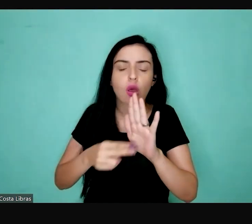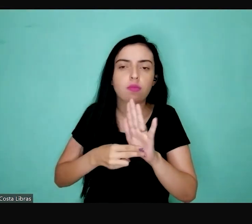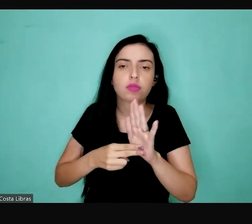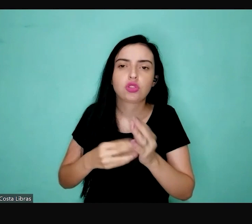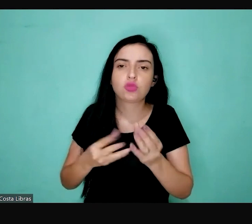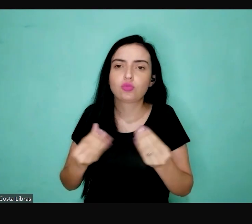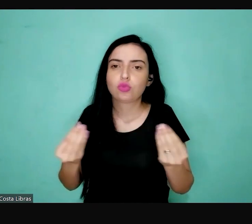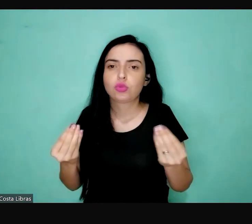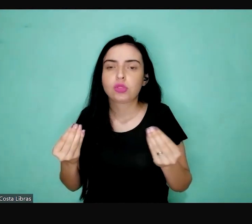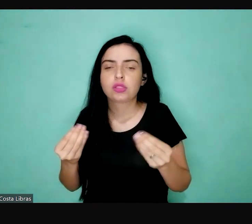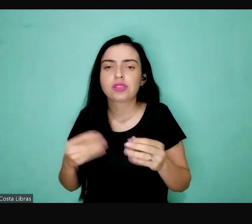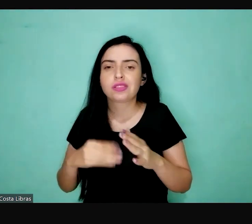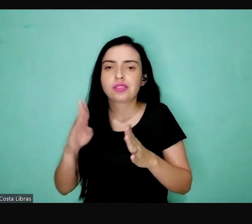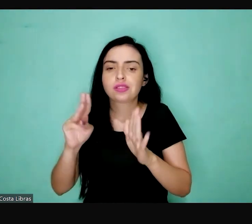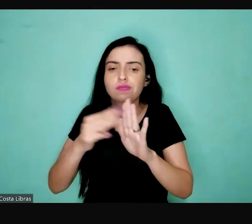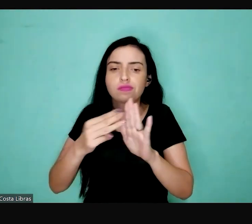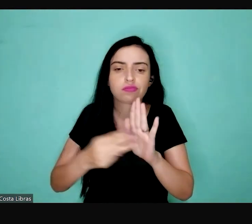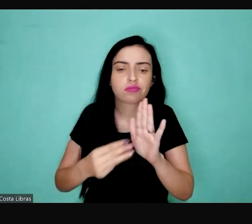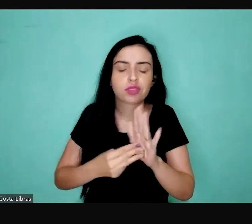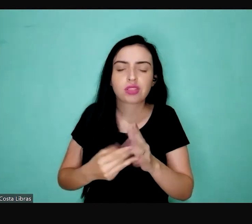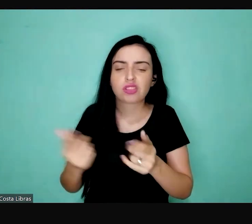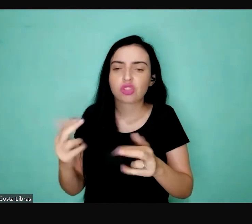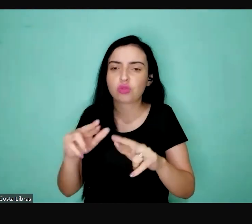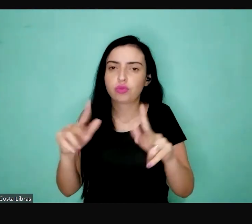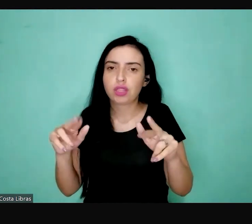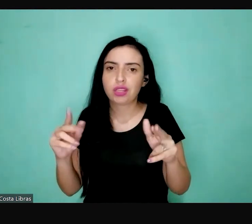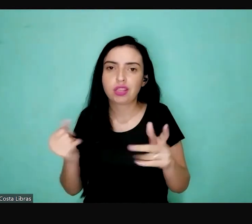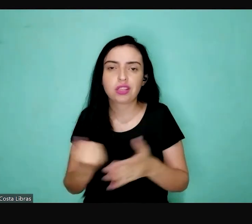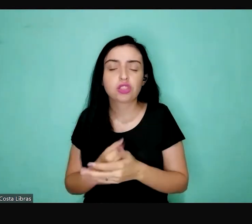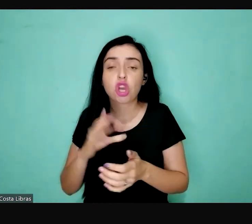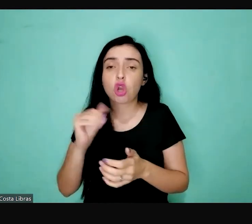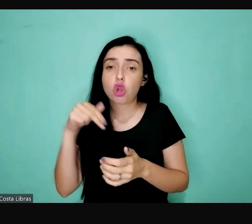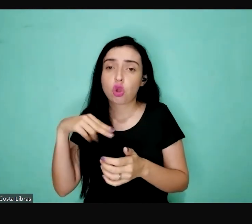muitas matérias diferentes, matérias muito concretas,